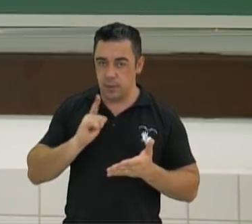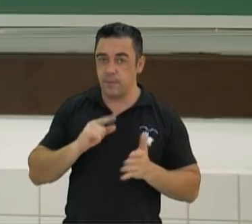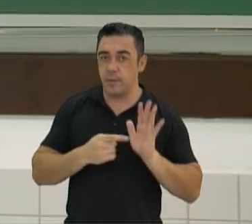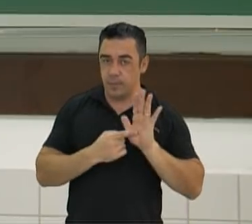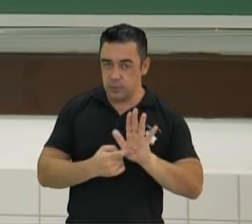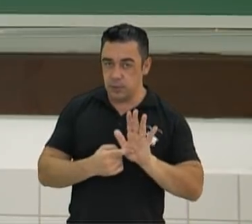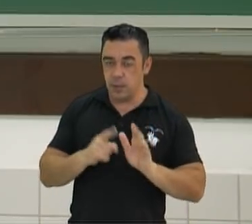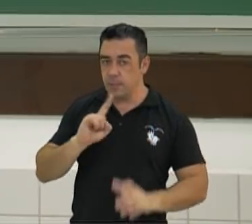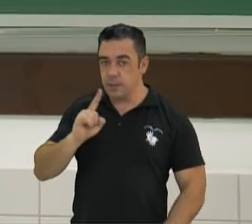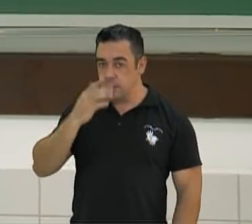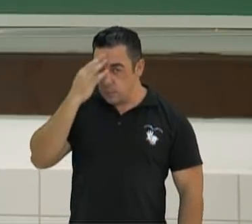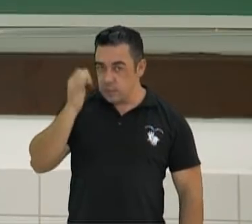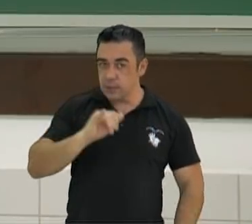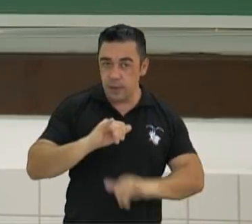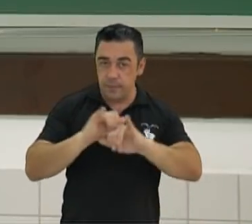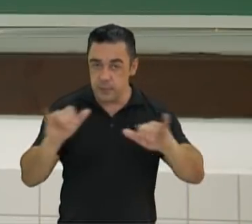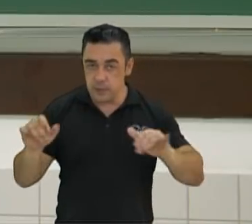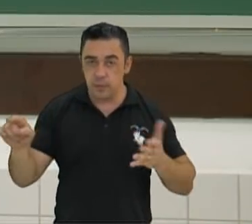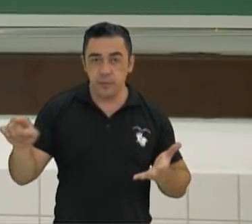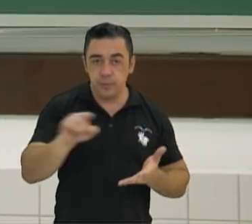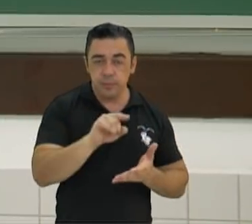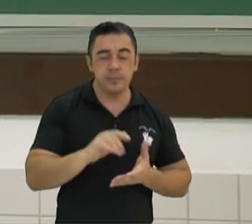ali, mas eu não esqueci de avisar, hein?